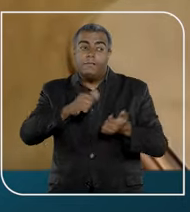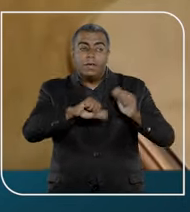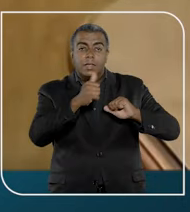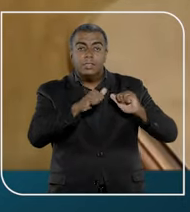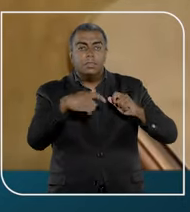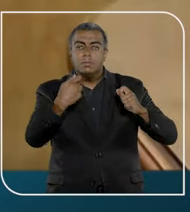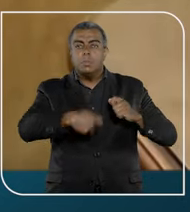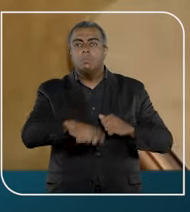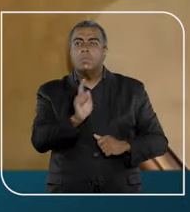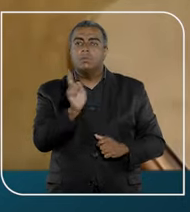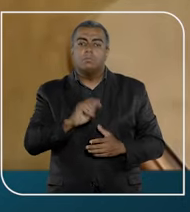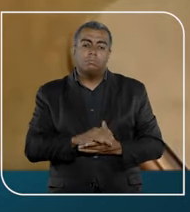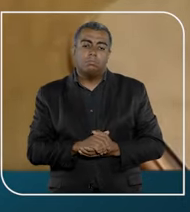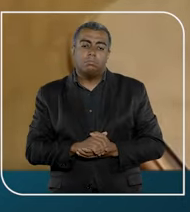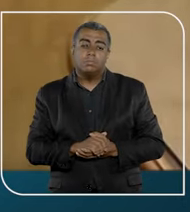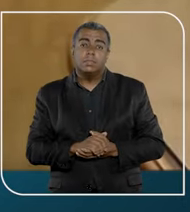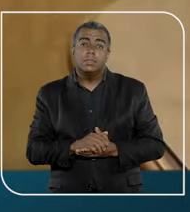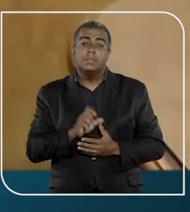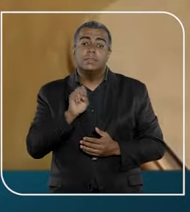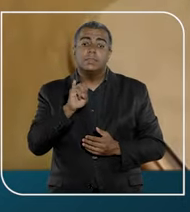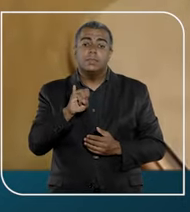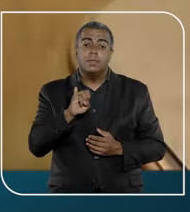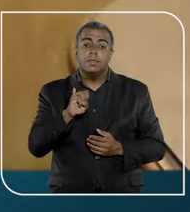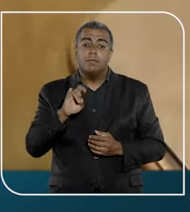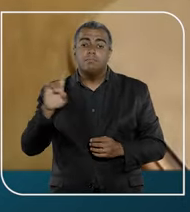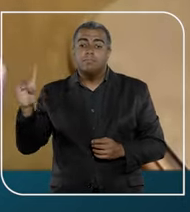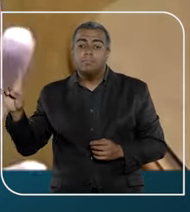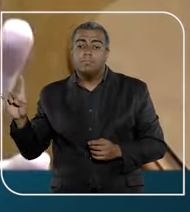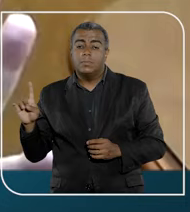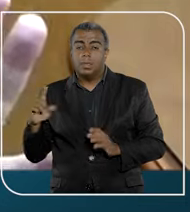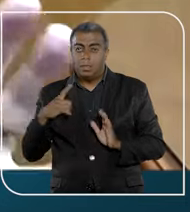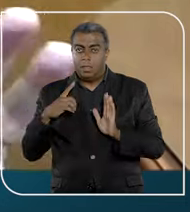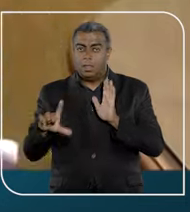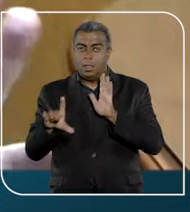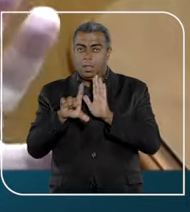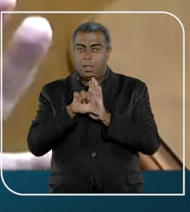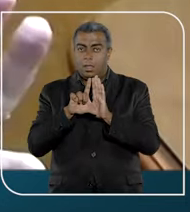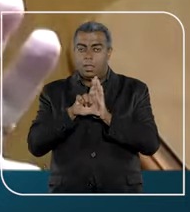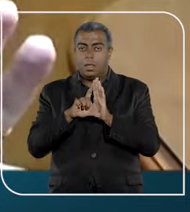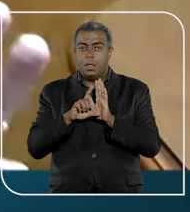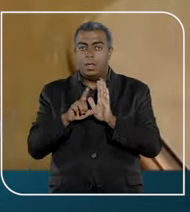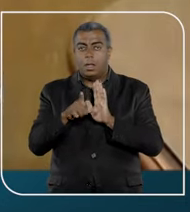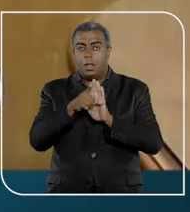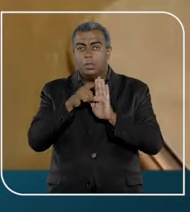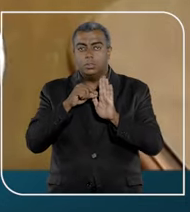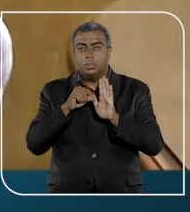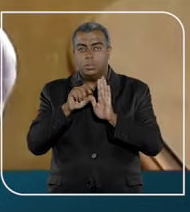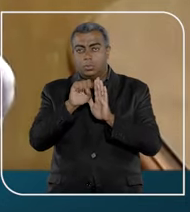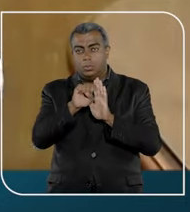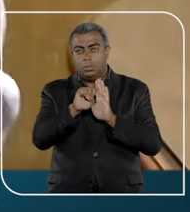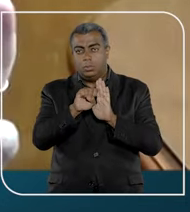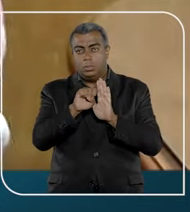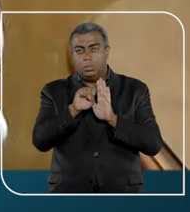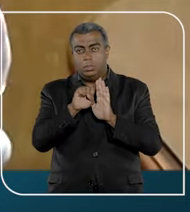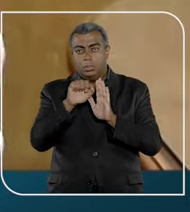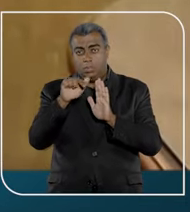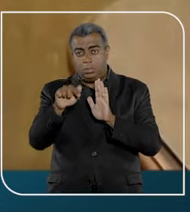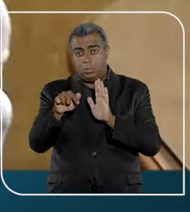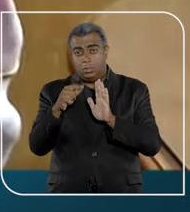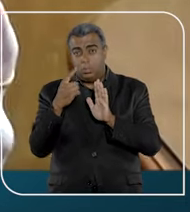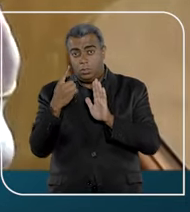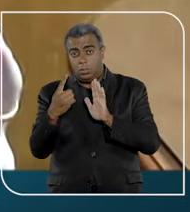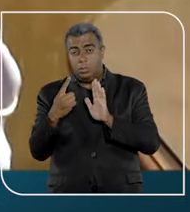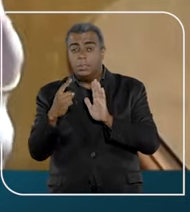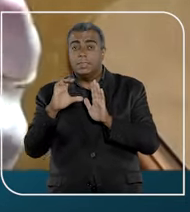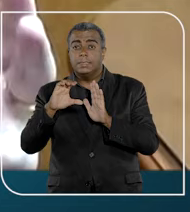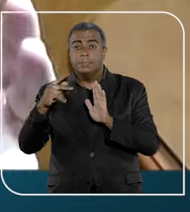a avaliação pode ser dispensada. Se quem quiser olhar lá na lei, está previsto no artigo